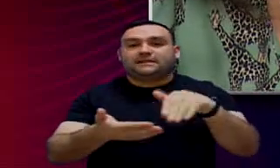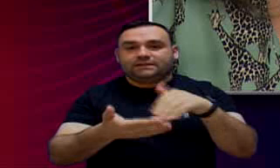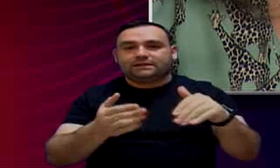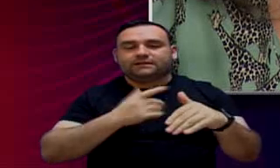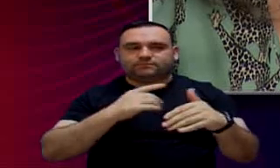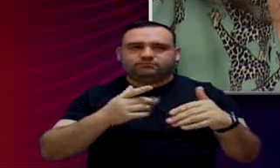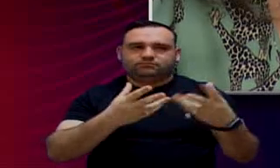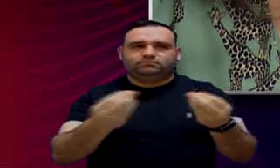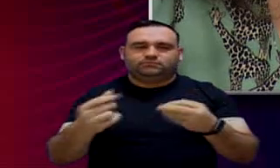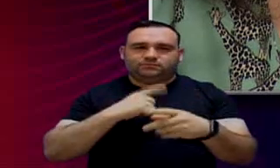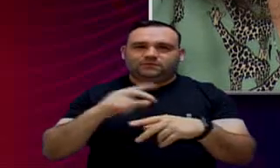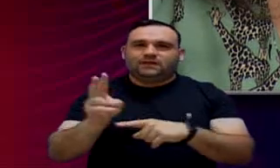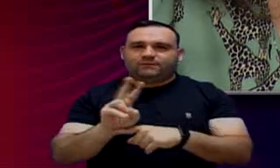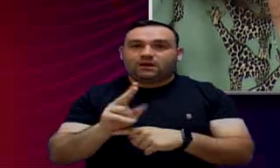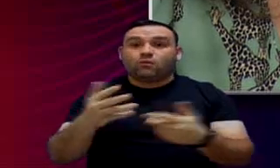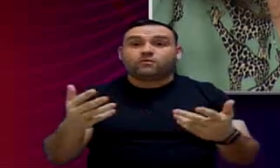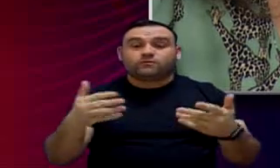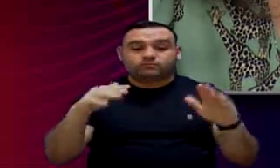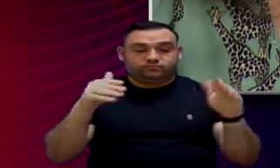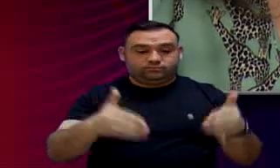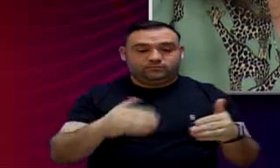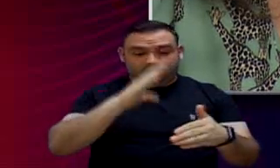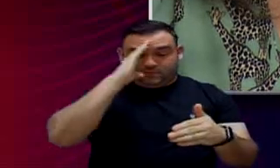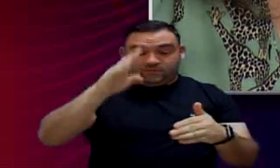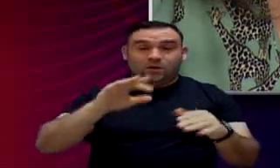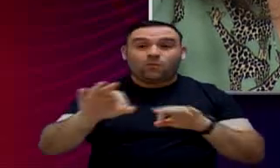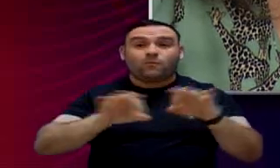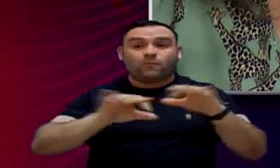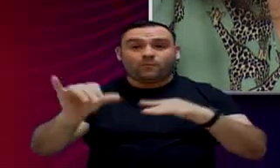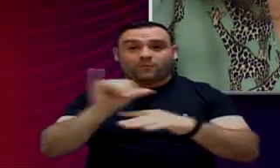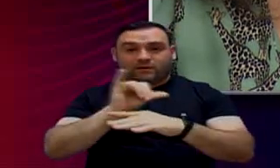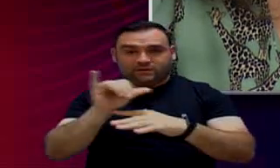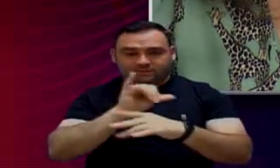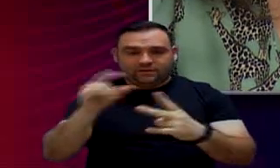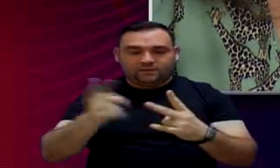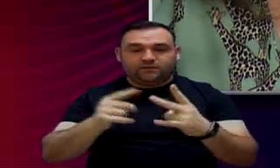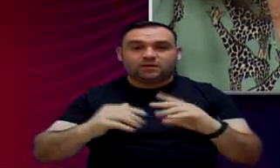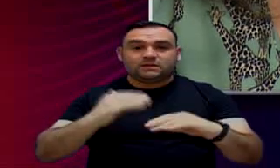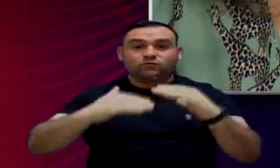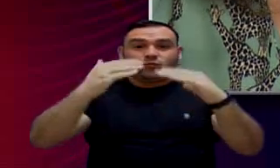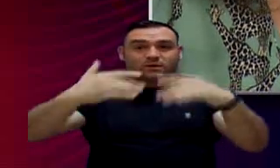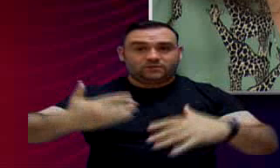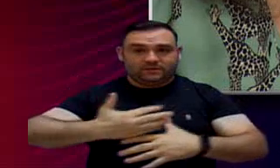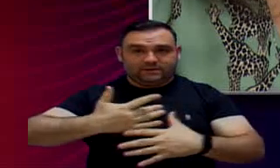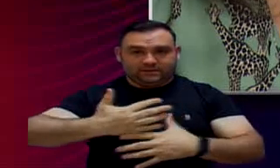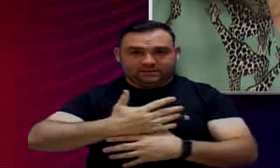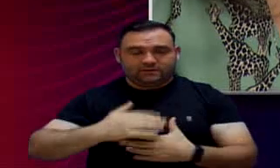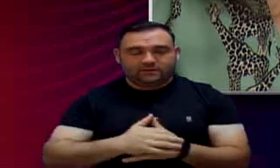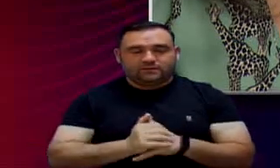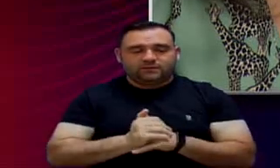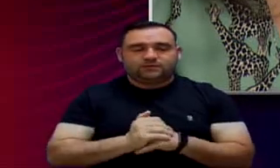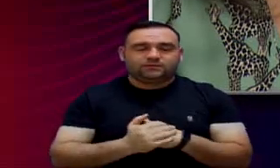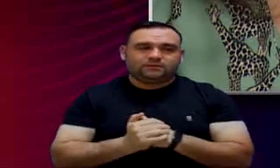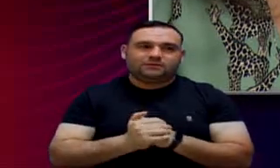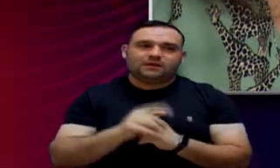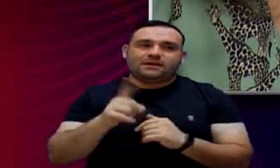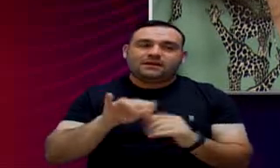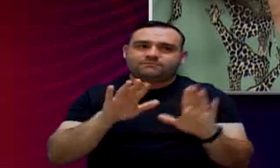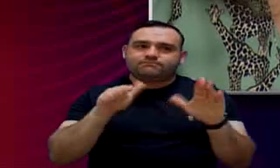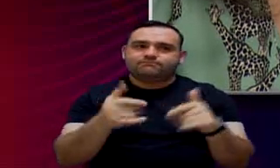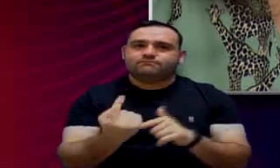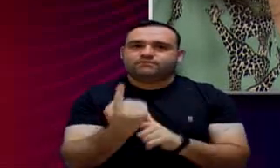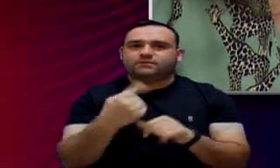tem os fiscais é especificamente na Secretaria de planejamento e desenvolvimento urbano é um caso